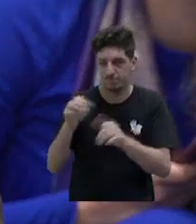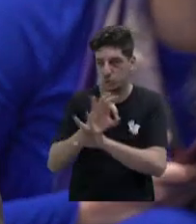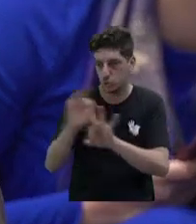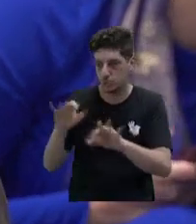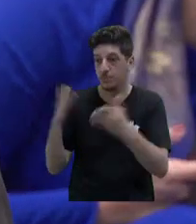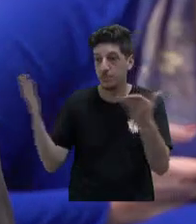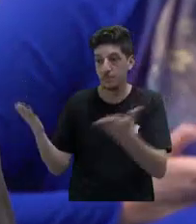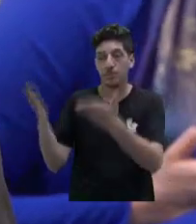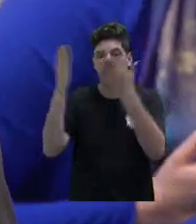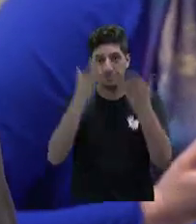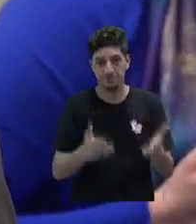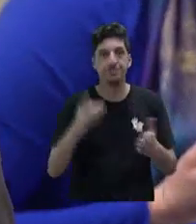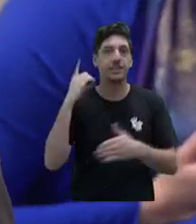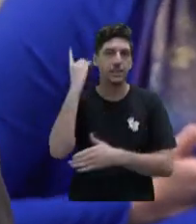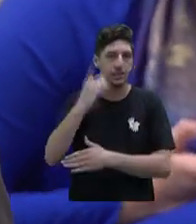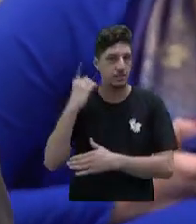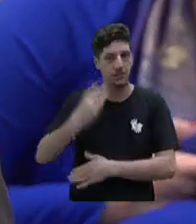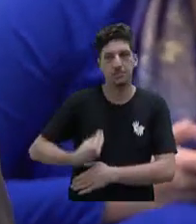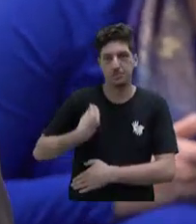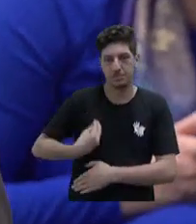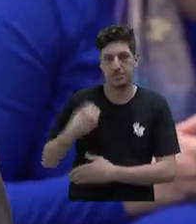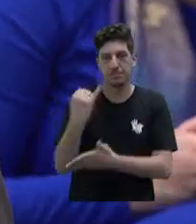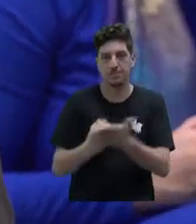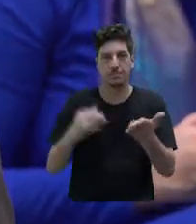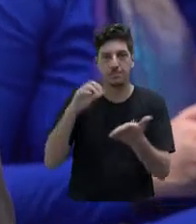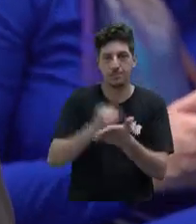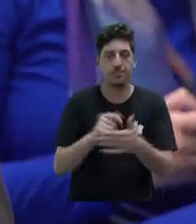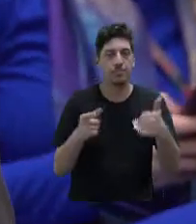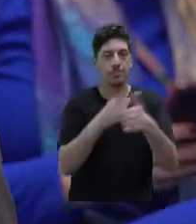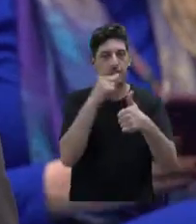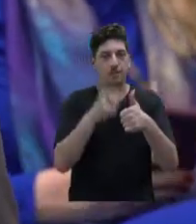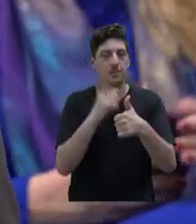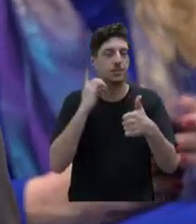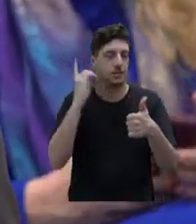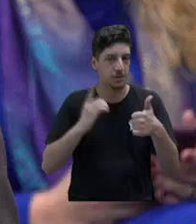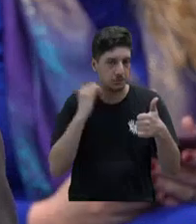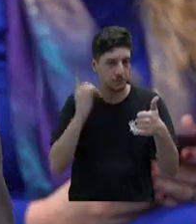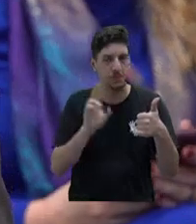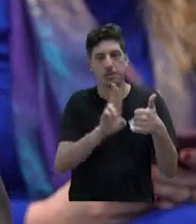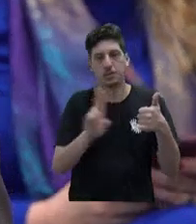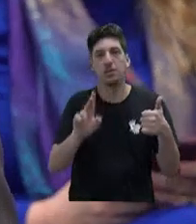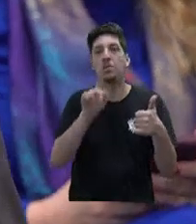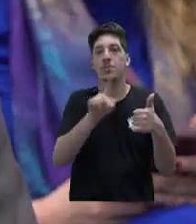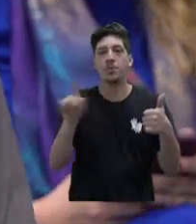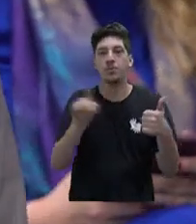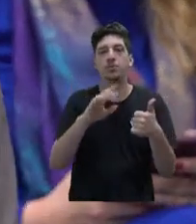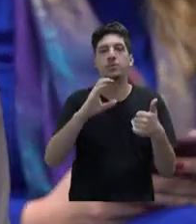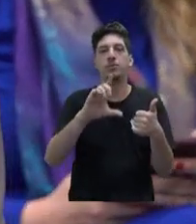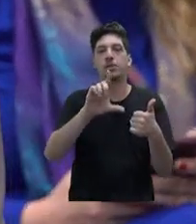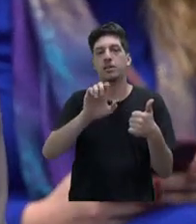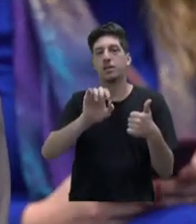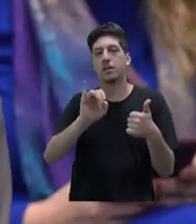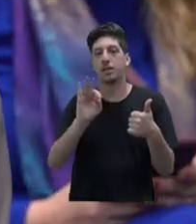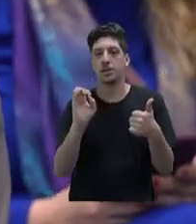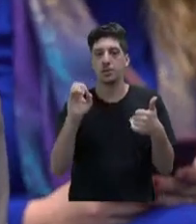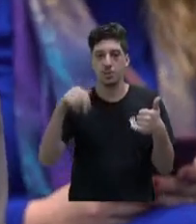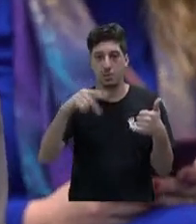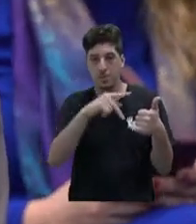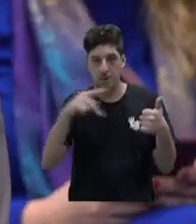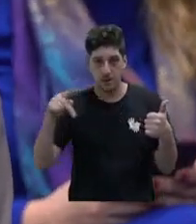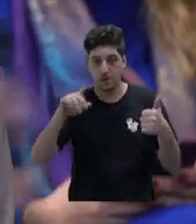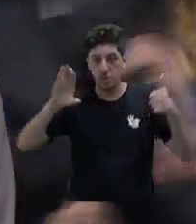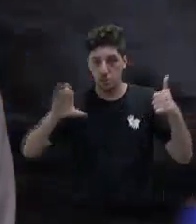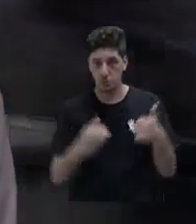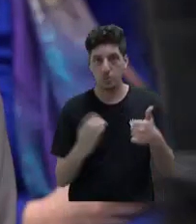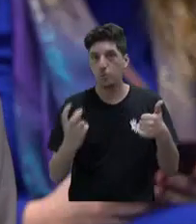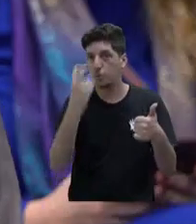secretário, a palavra para os deputados que estão aqui inscritos. Em primeiro lugar, para o deputado... professor Cleiton, né, que é o presidente da Comissão de Cultura.